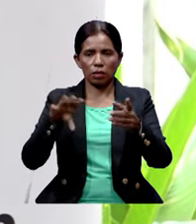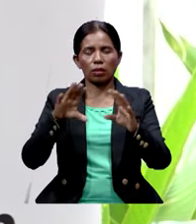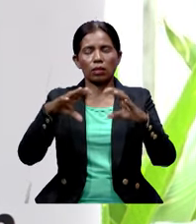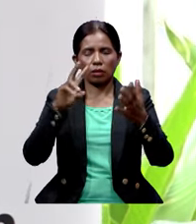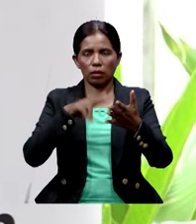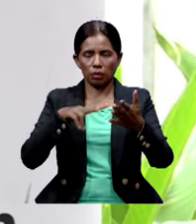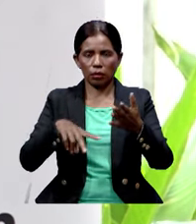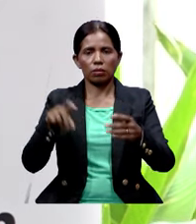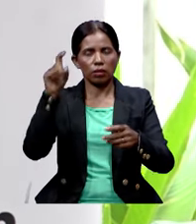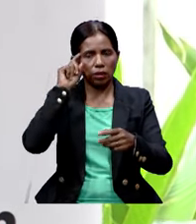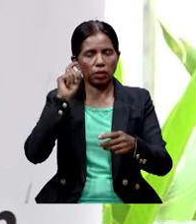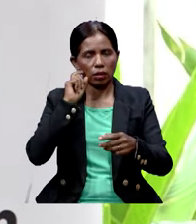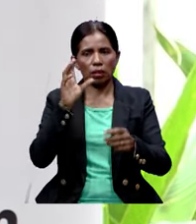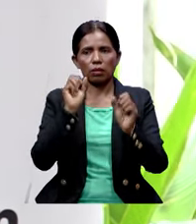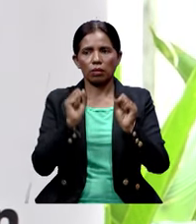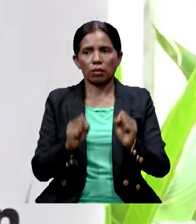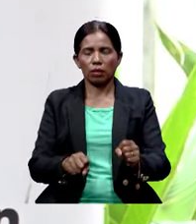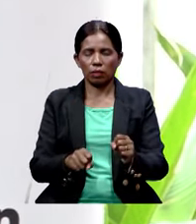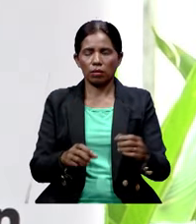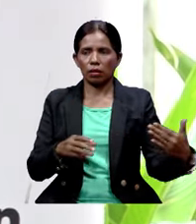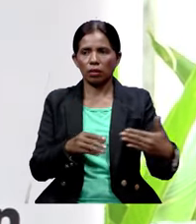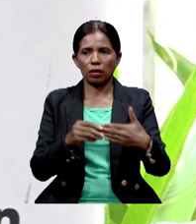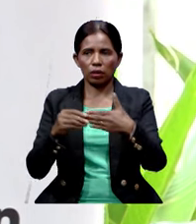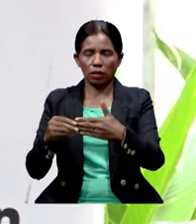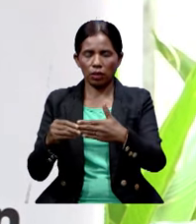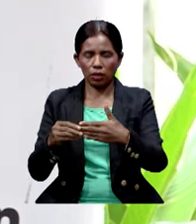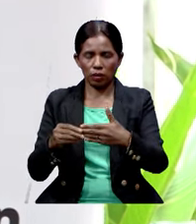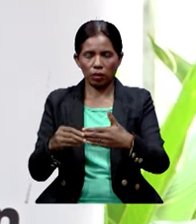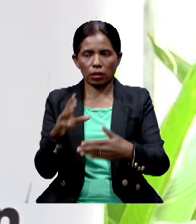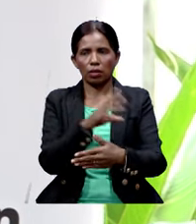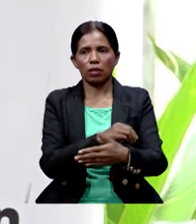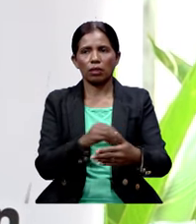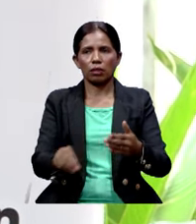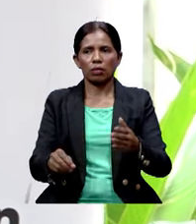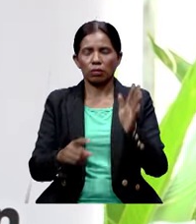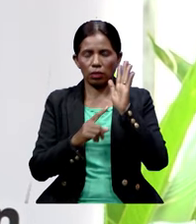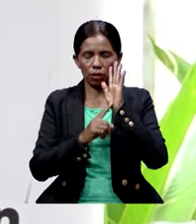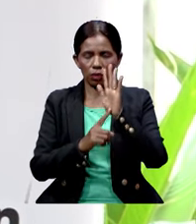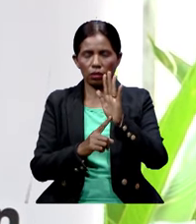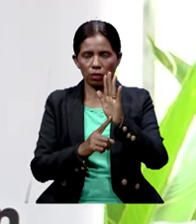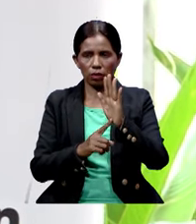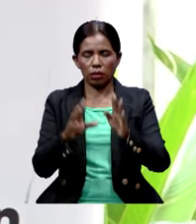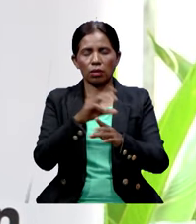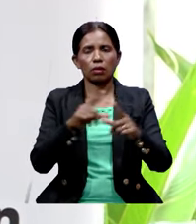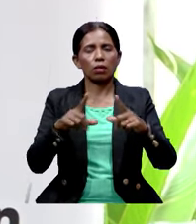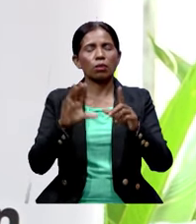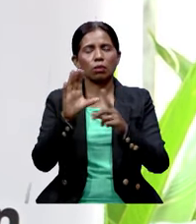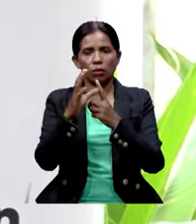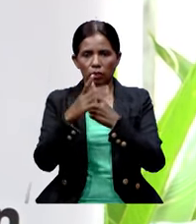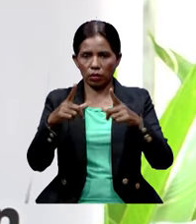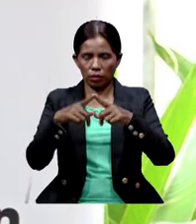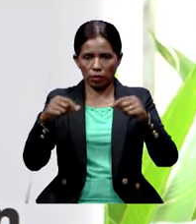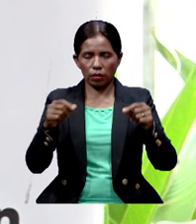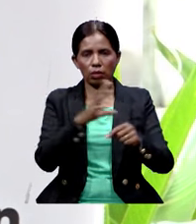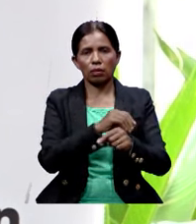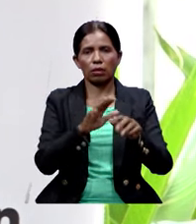leitura Sanana Guzmão poti organiza hamtuk event sira poti introduce cultura japones babalet babalik